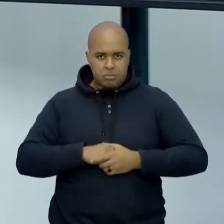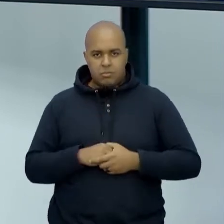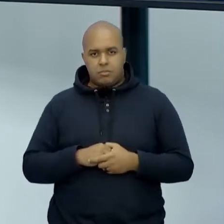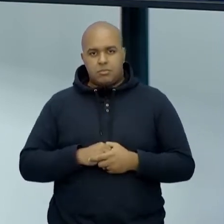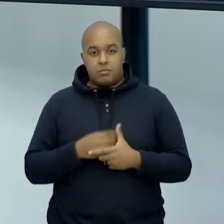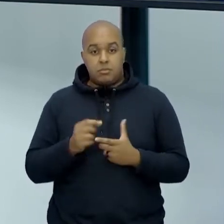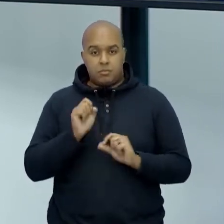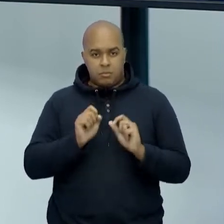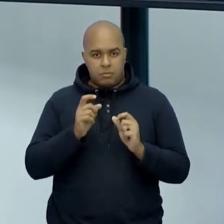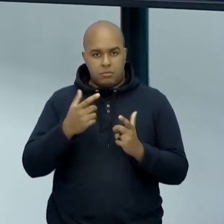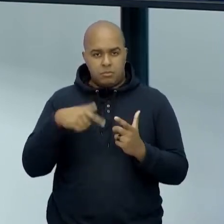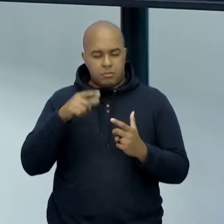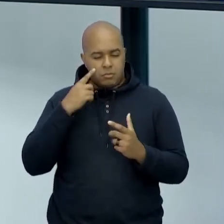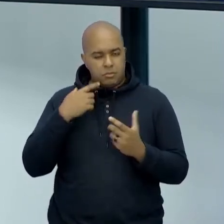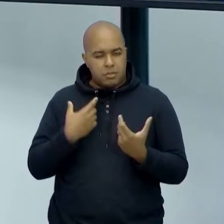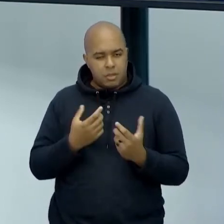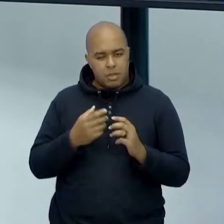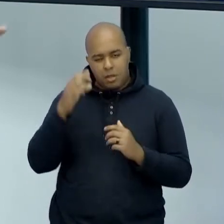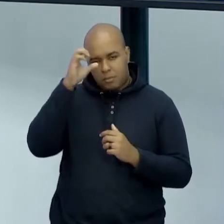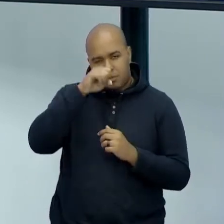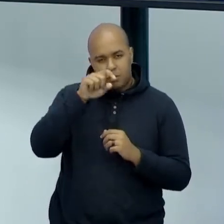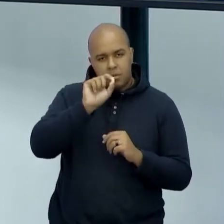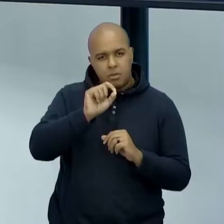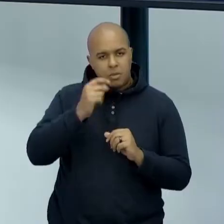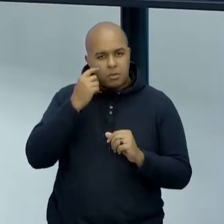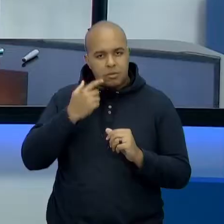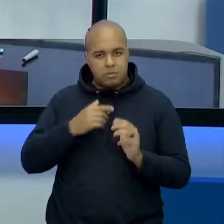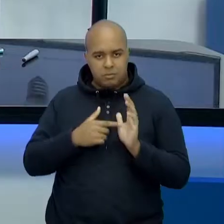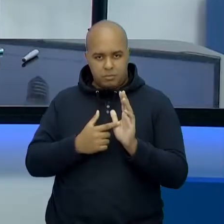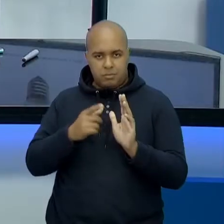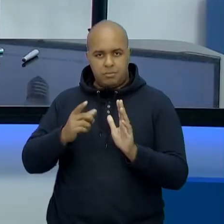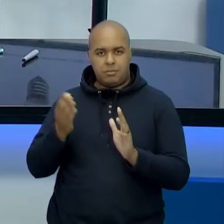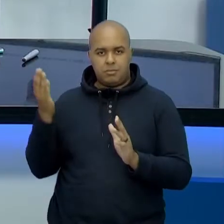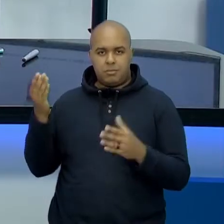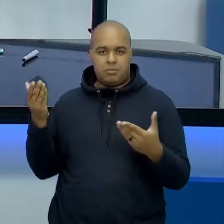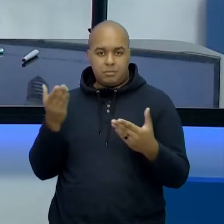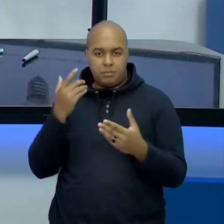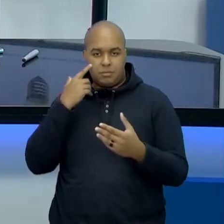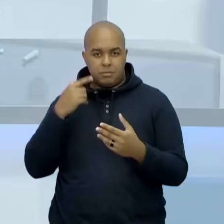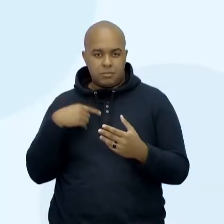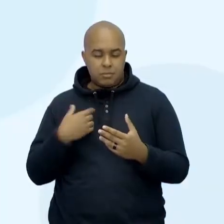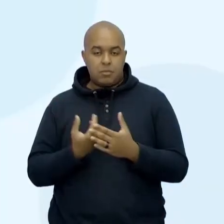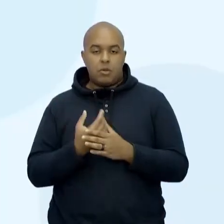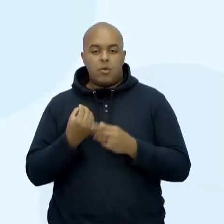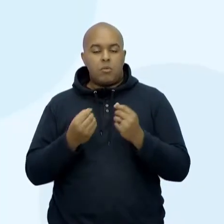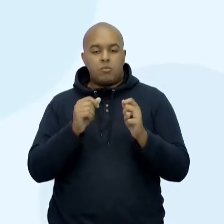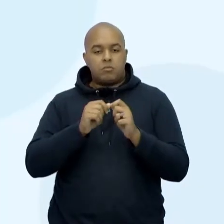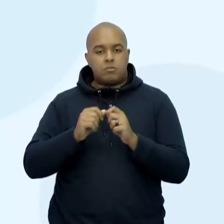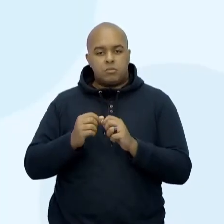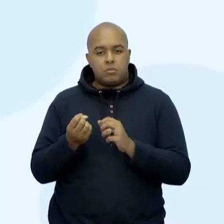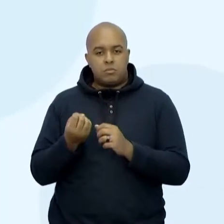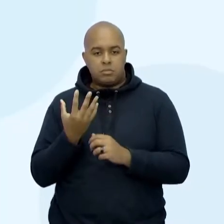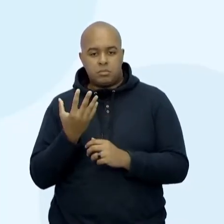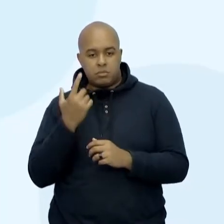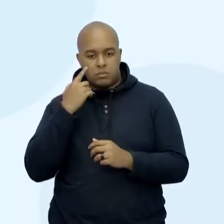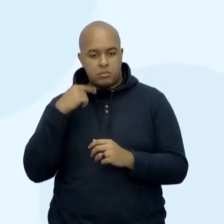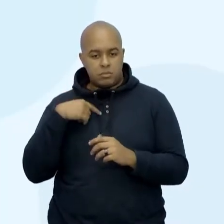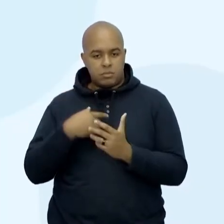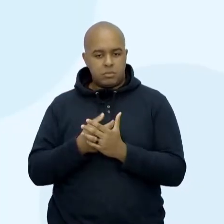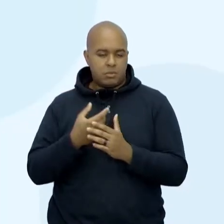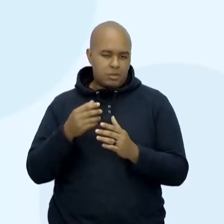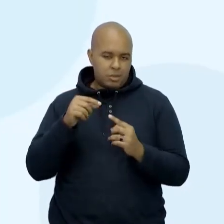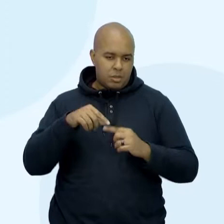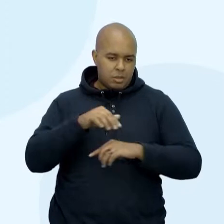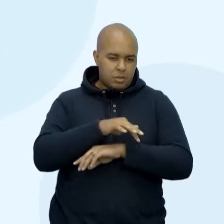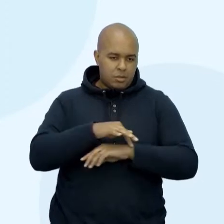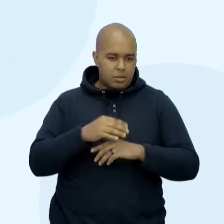Bom, o que nós queremos aprender com isso? Eu vou mostrar para vocês aqui o funcionamento dessa lâmpada